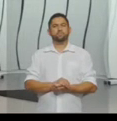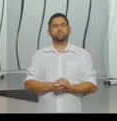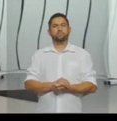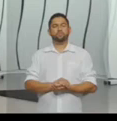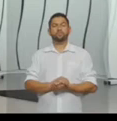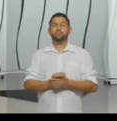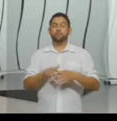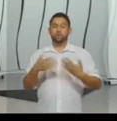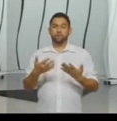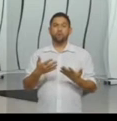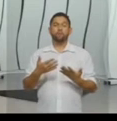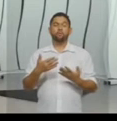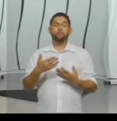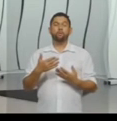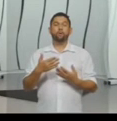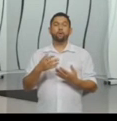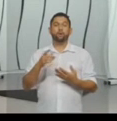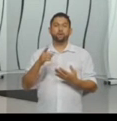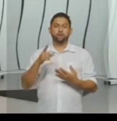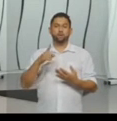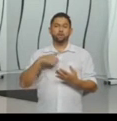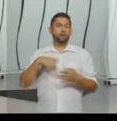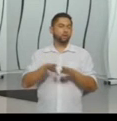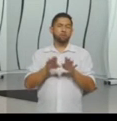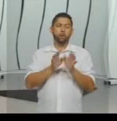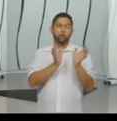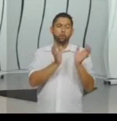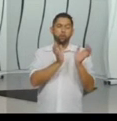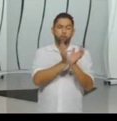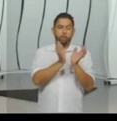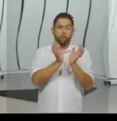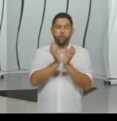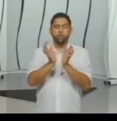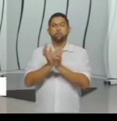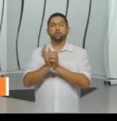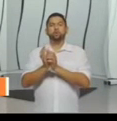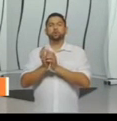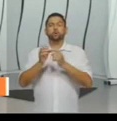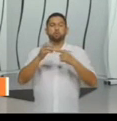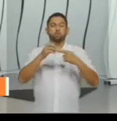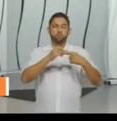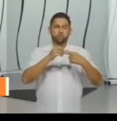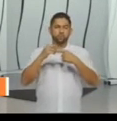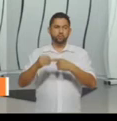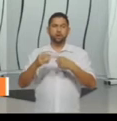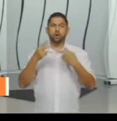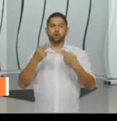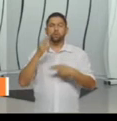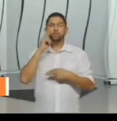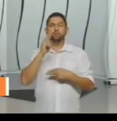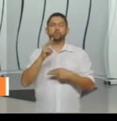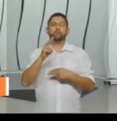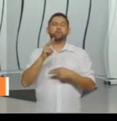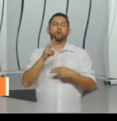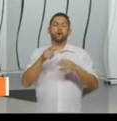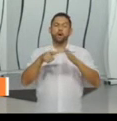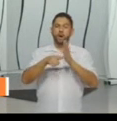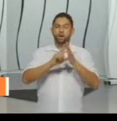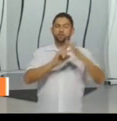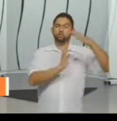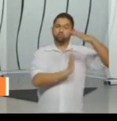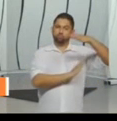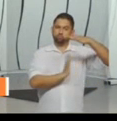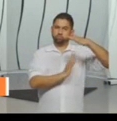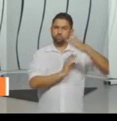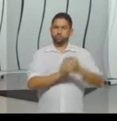Bom, vamos ver também grupos de protozoários, assim como vimos alguns grupos de algas. Nós